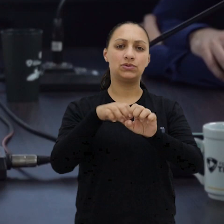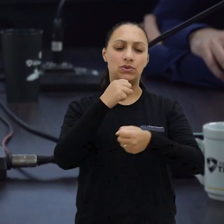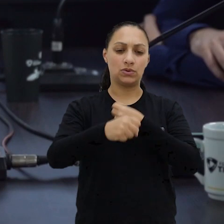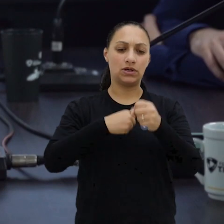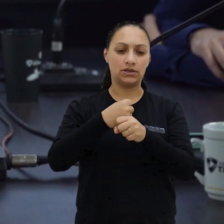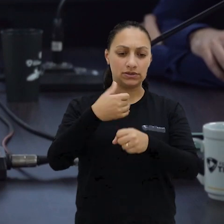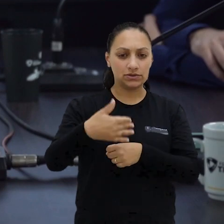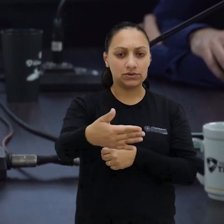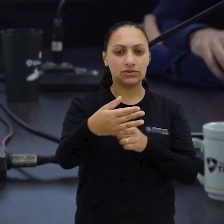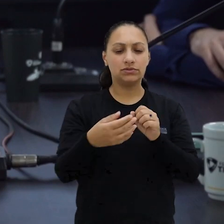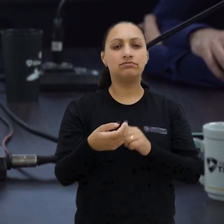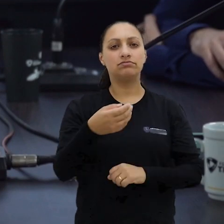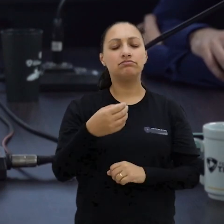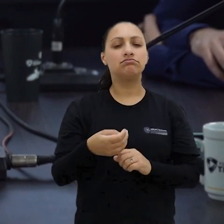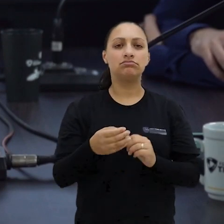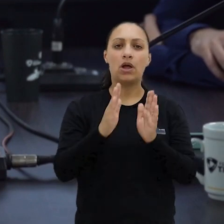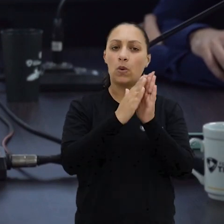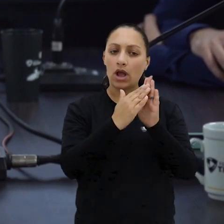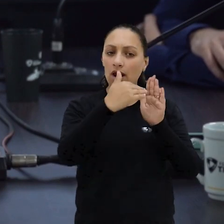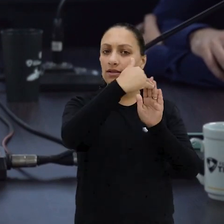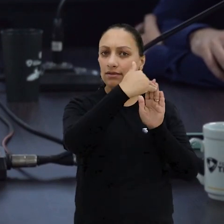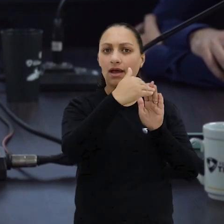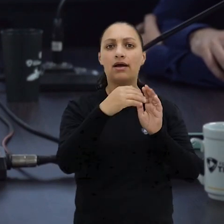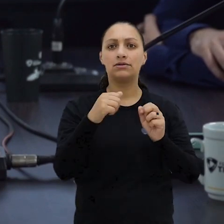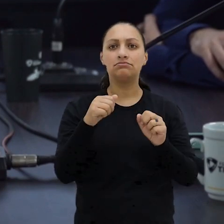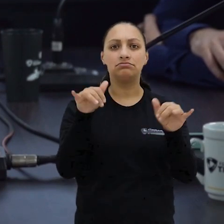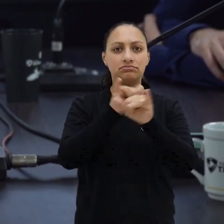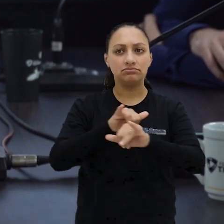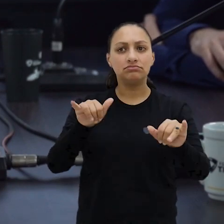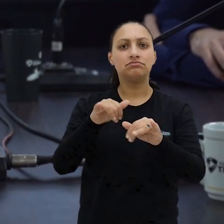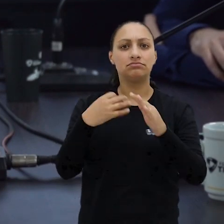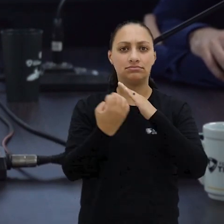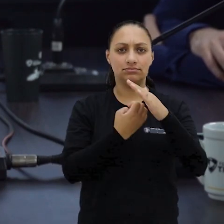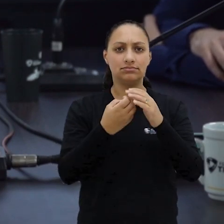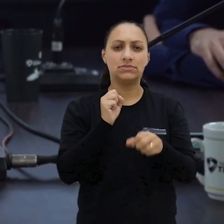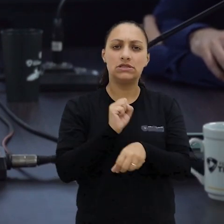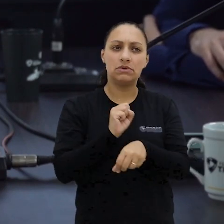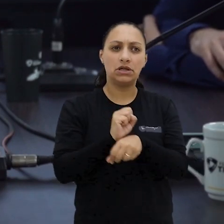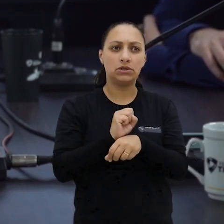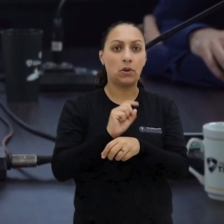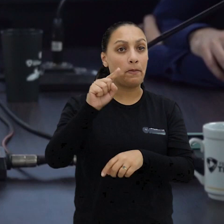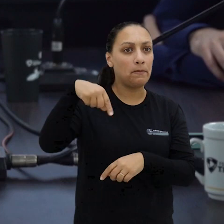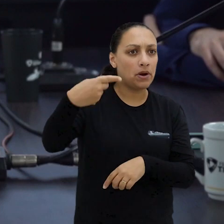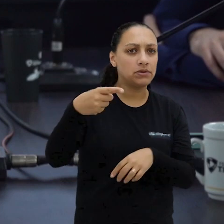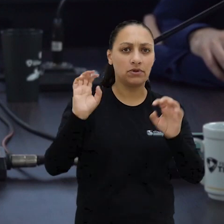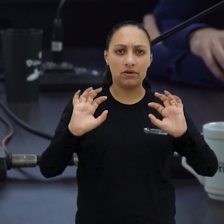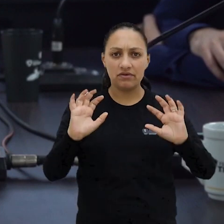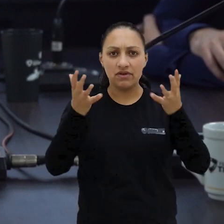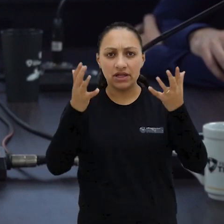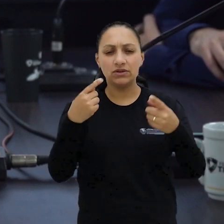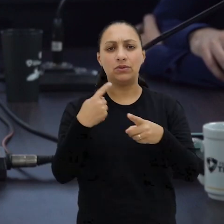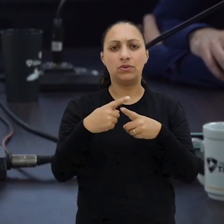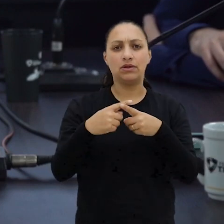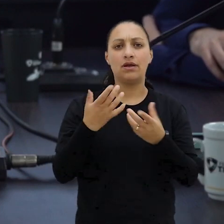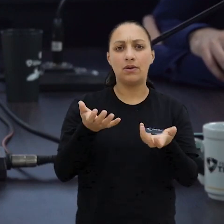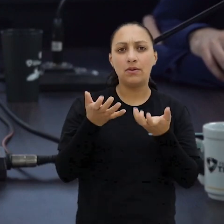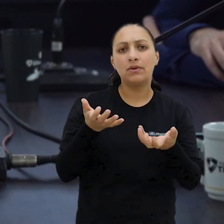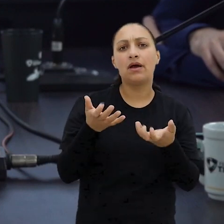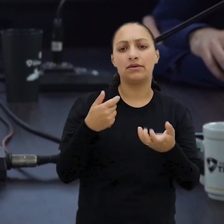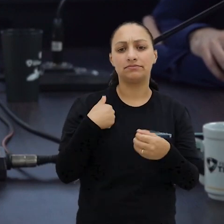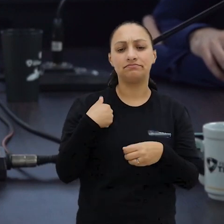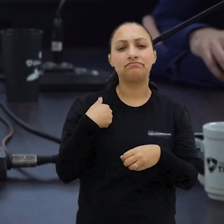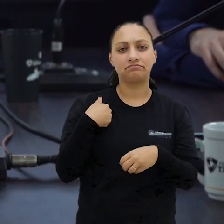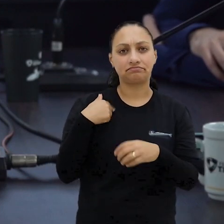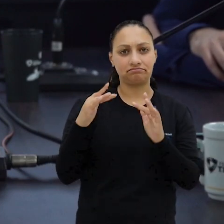ano o calendário de eventos, divulgou isso para as empresas e muitos estão ali esperando que venha o próximo evento porque eu quero me conectar com